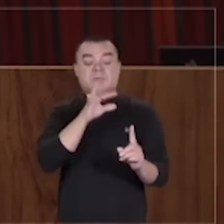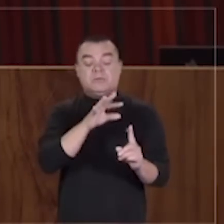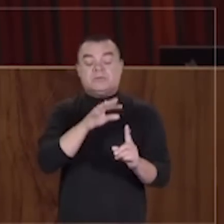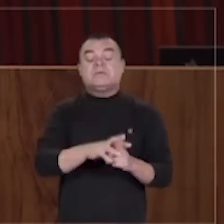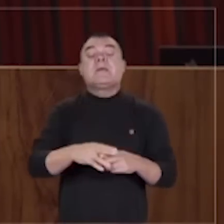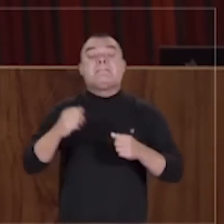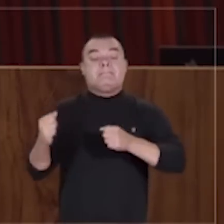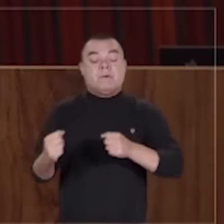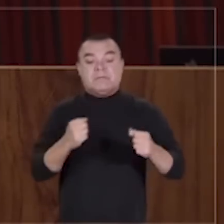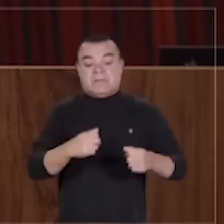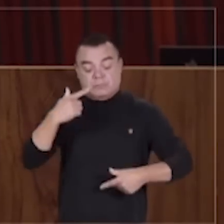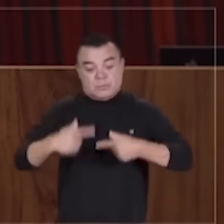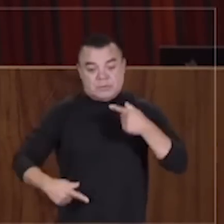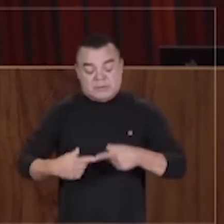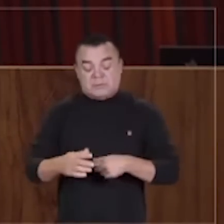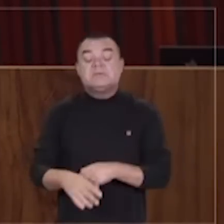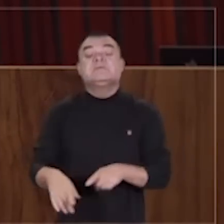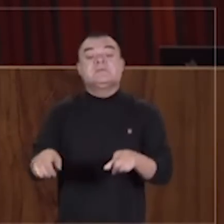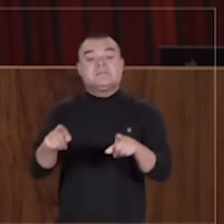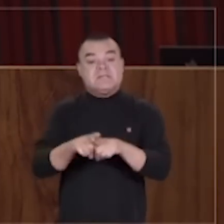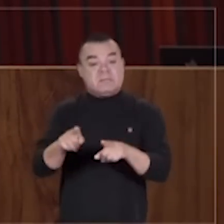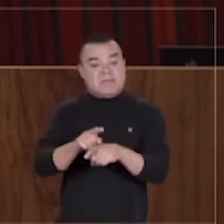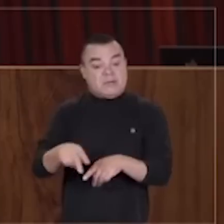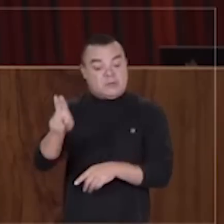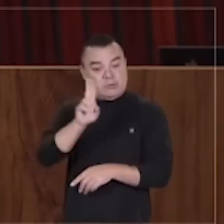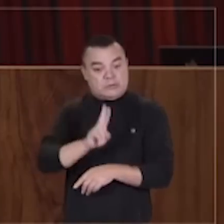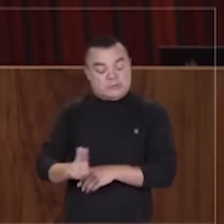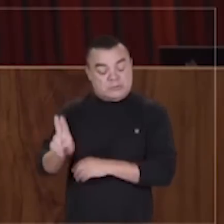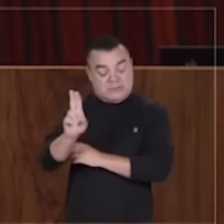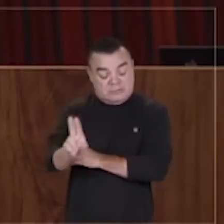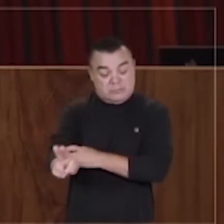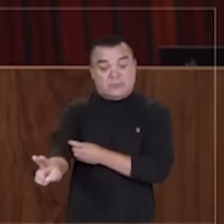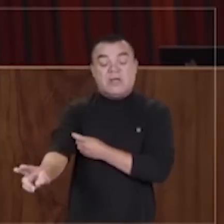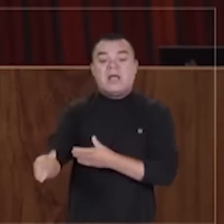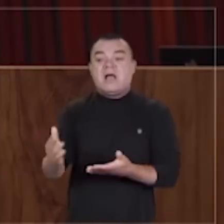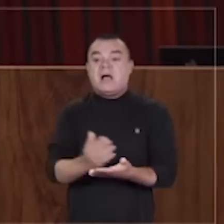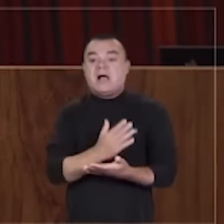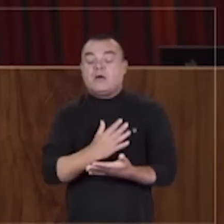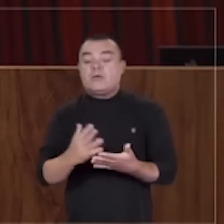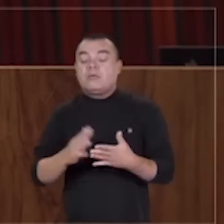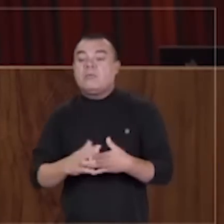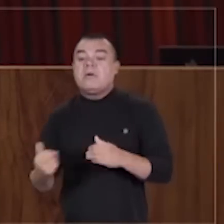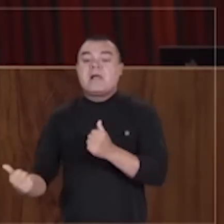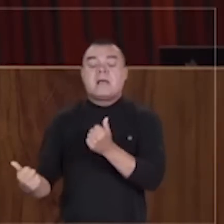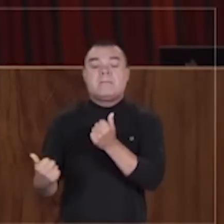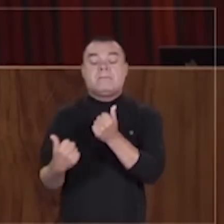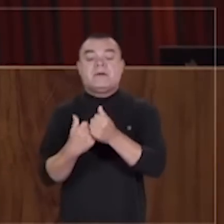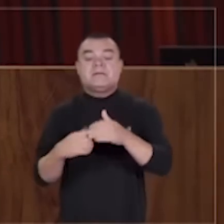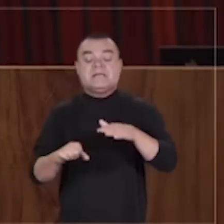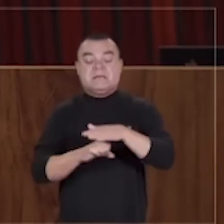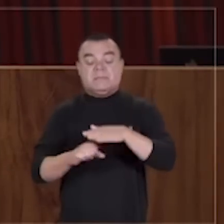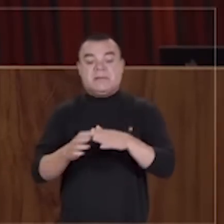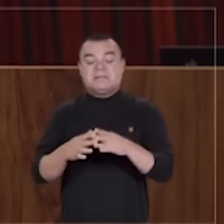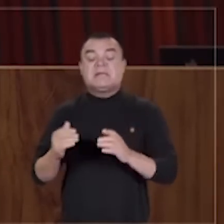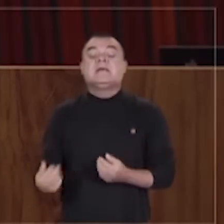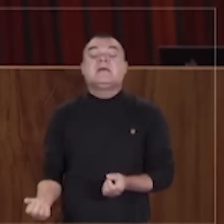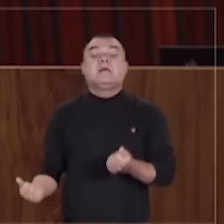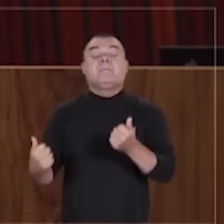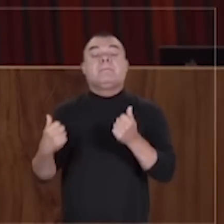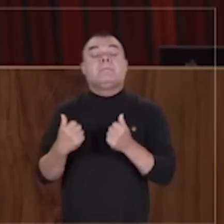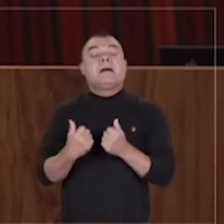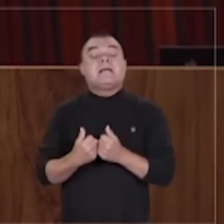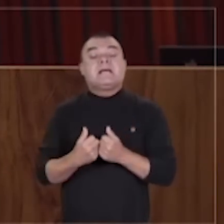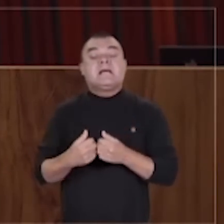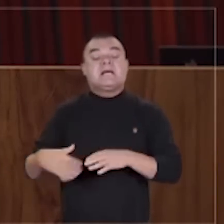político. Foi também utilizado o aparato estatal em favor da candidatura, pois a reunião foi